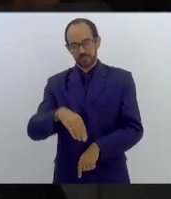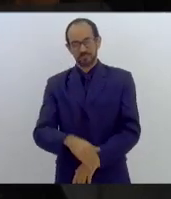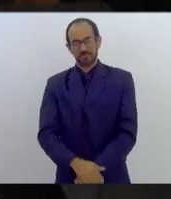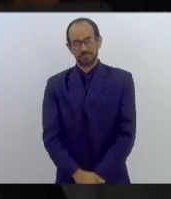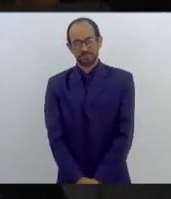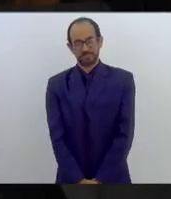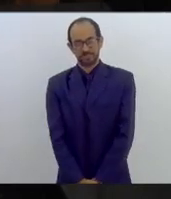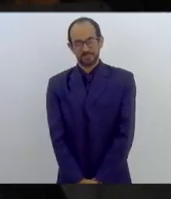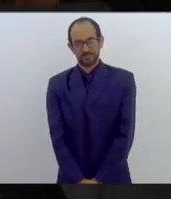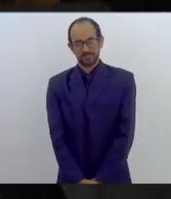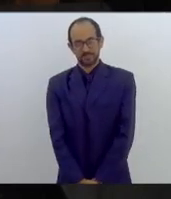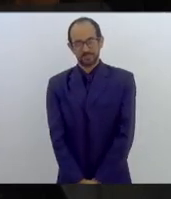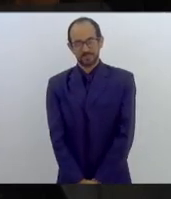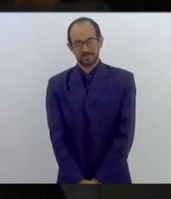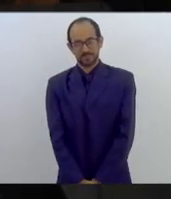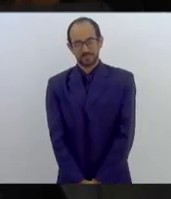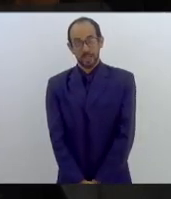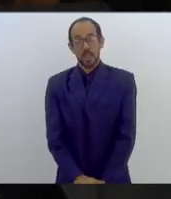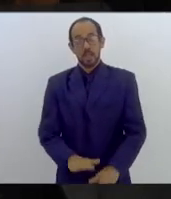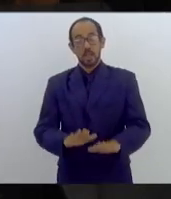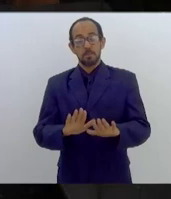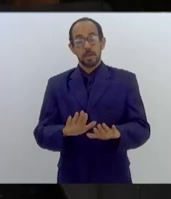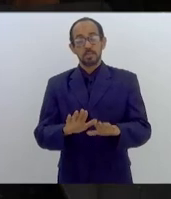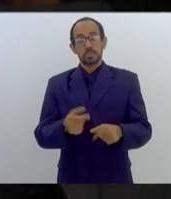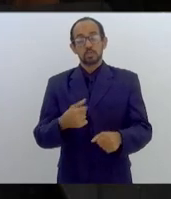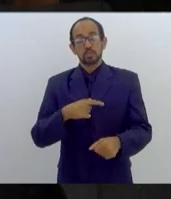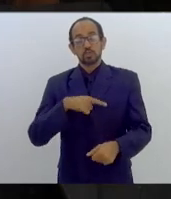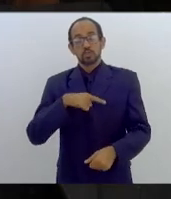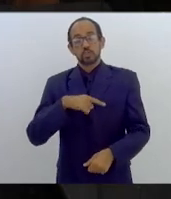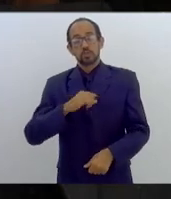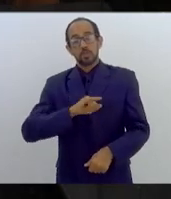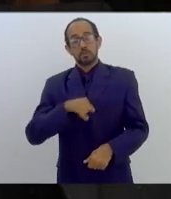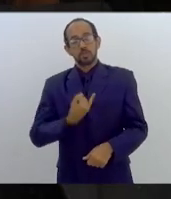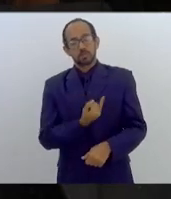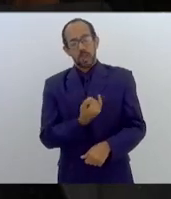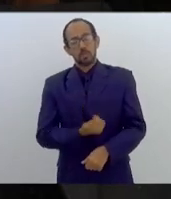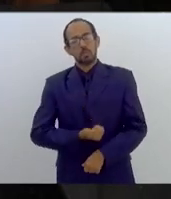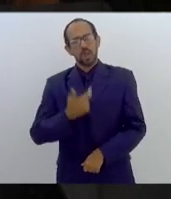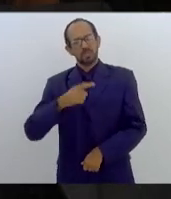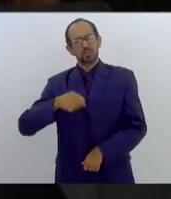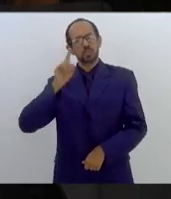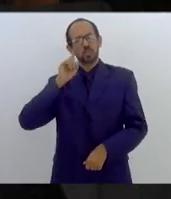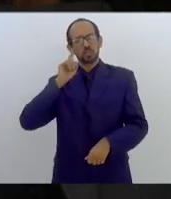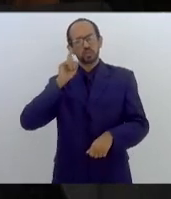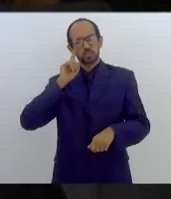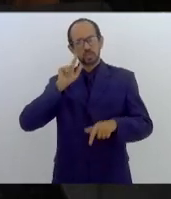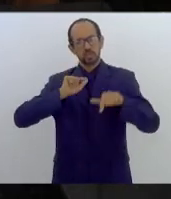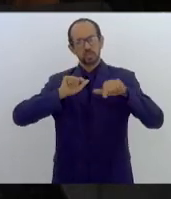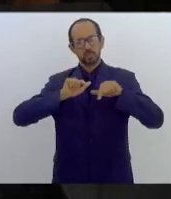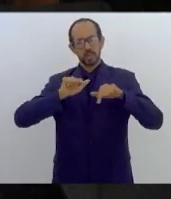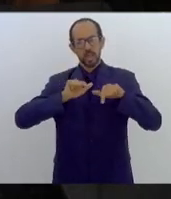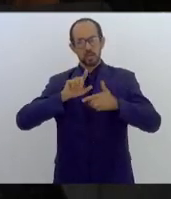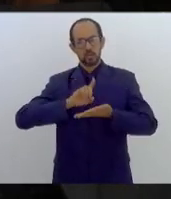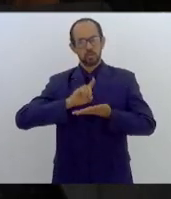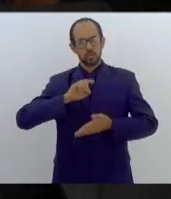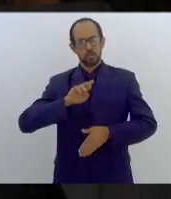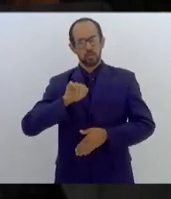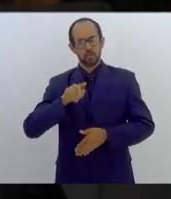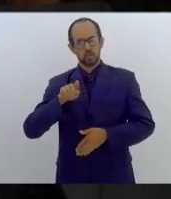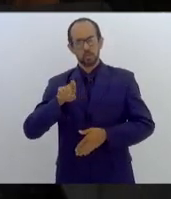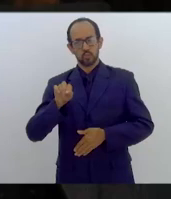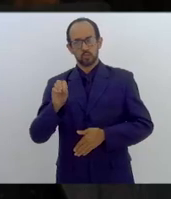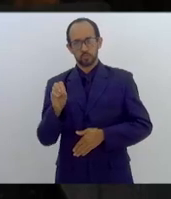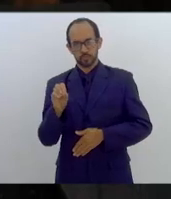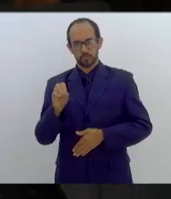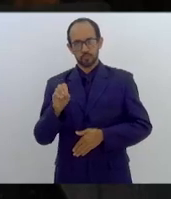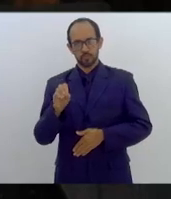Mas tive a oportunidade, e quase cotidianamente, de trabalhar com o Rodrigo.